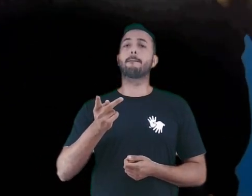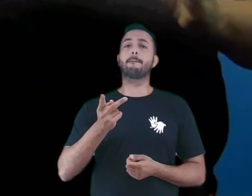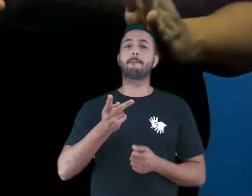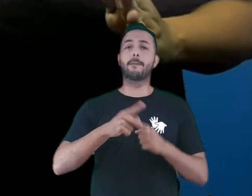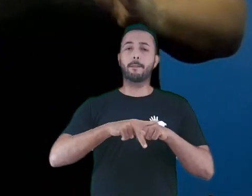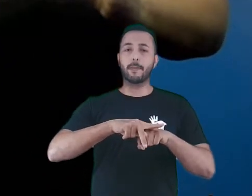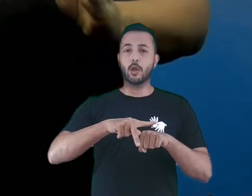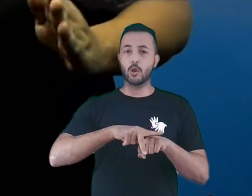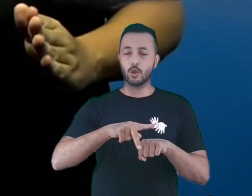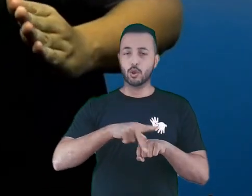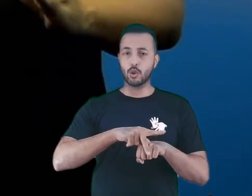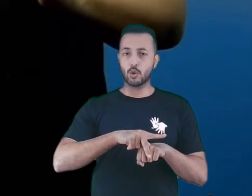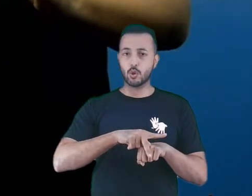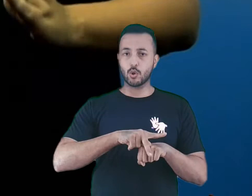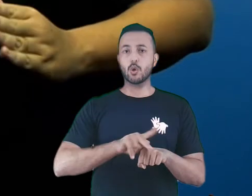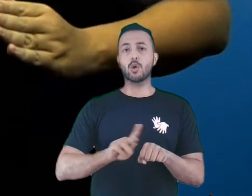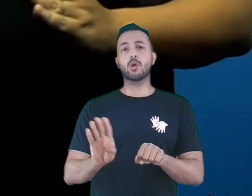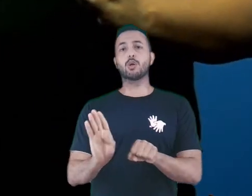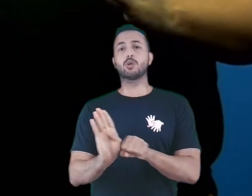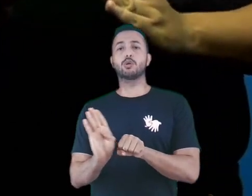pronomes